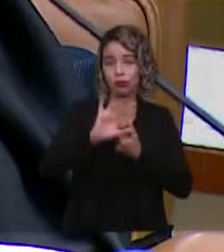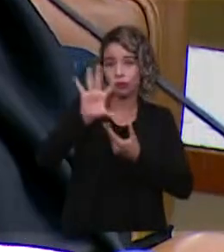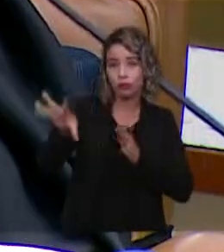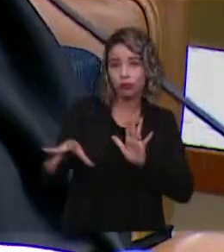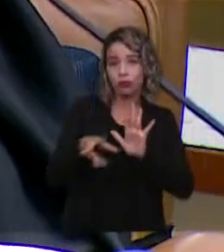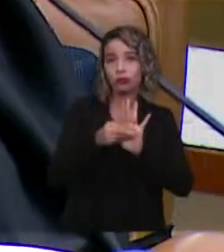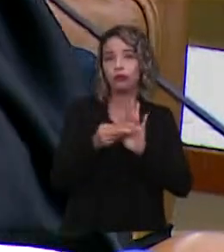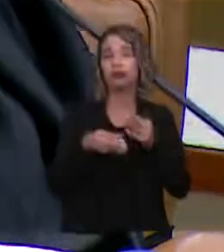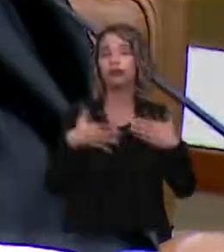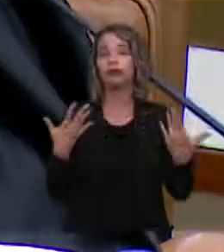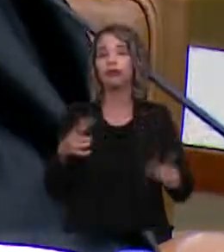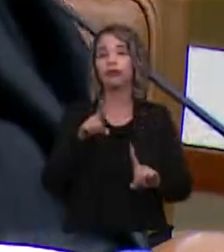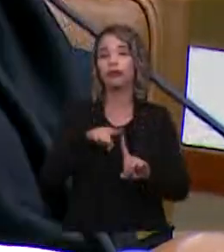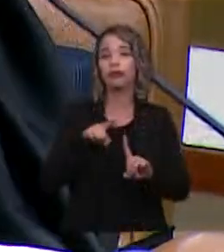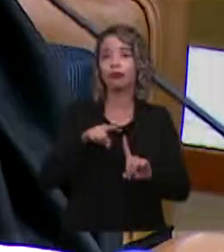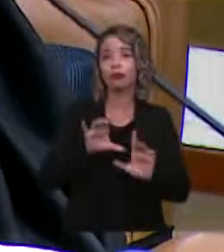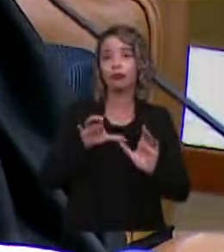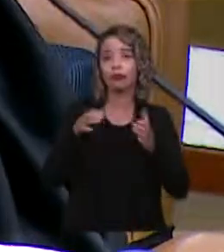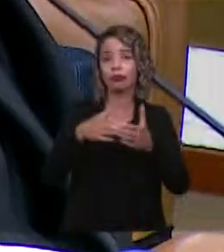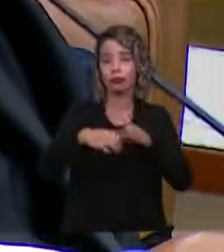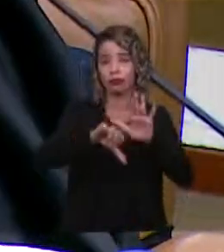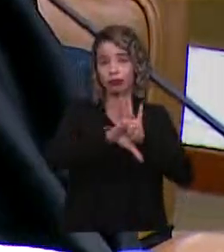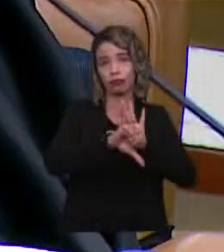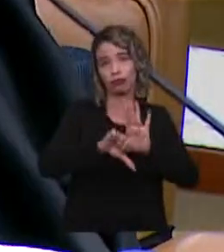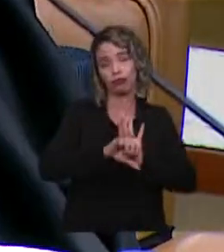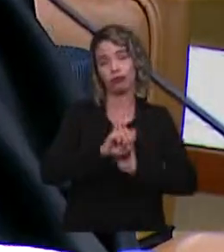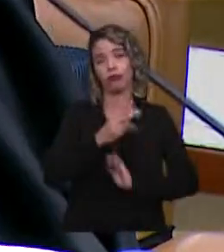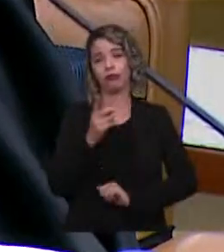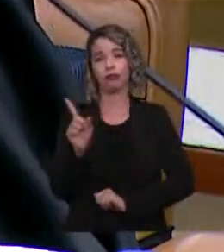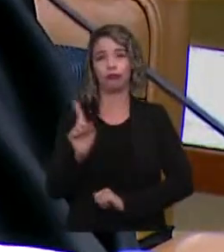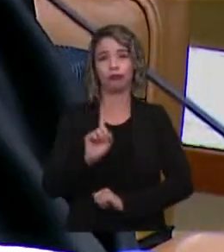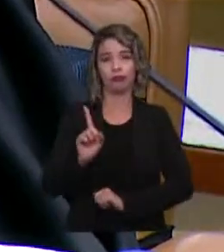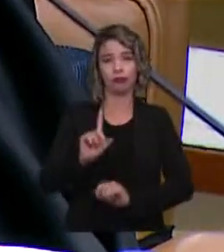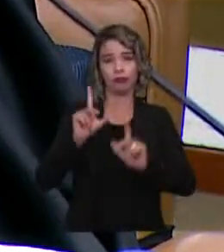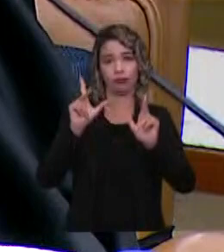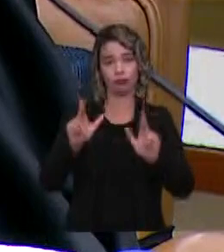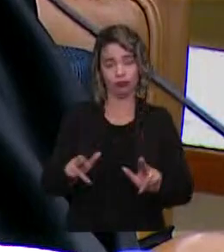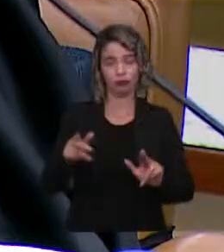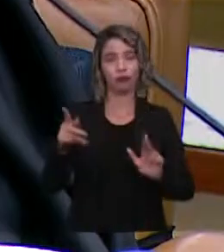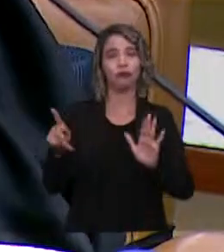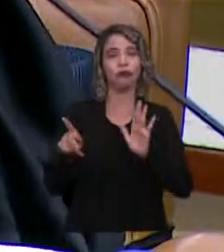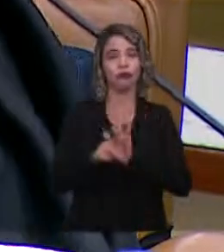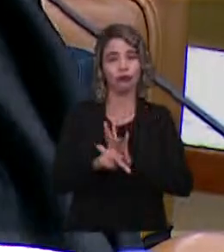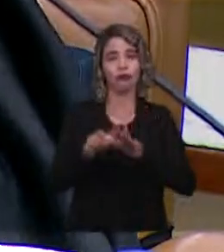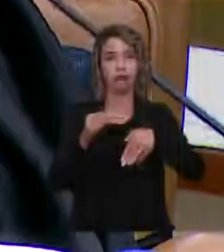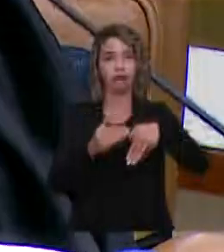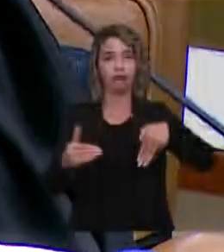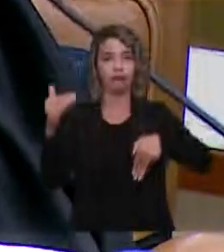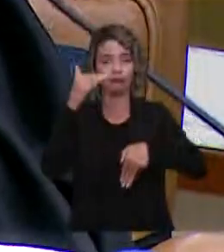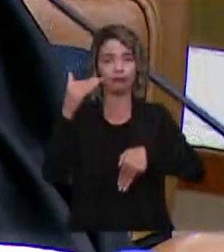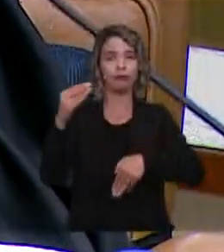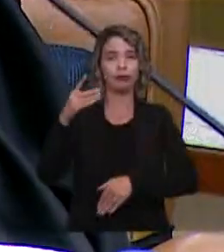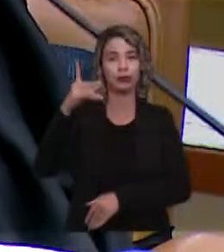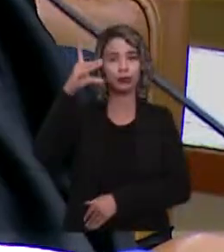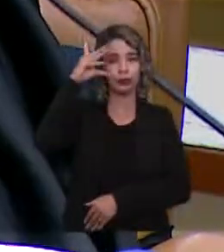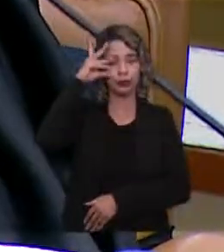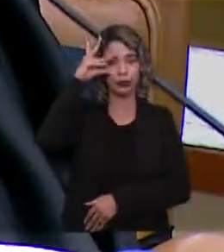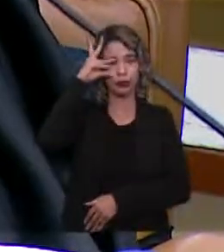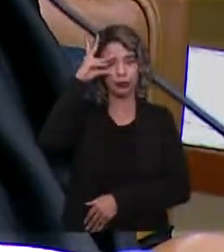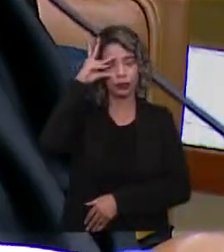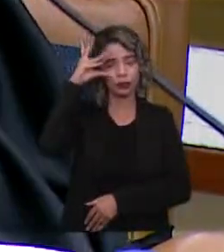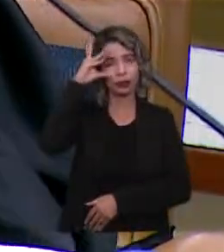de organização criminosa, ou não, como entendeu o eminente ministro André Mendonça, que a rigor operou